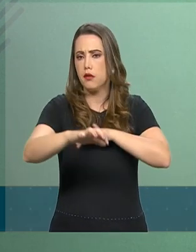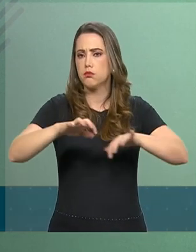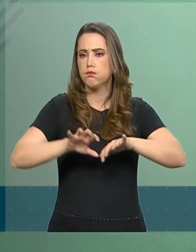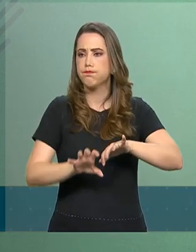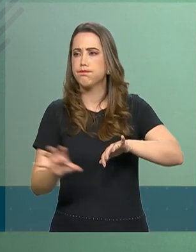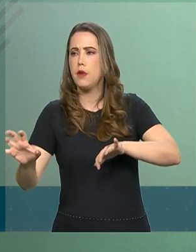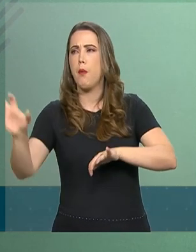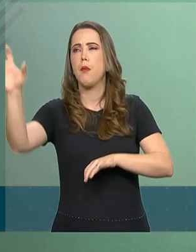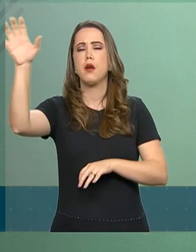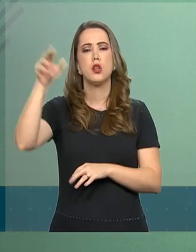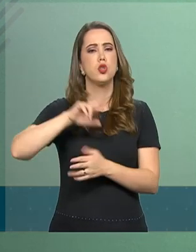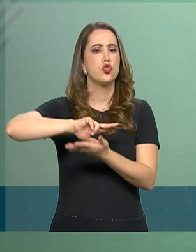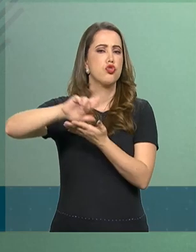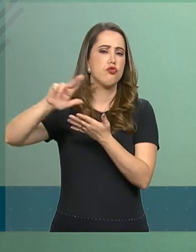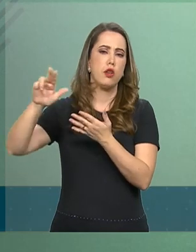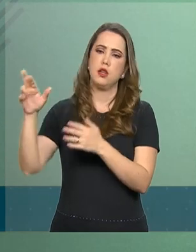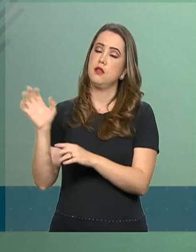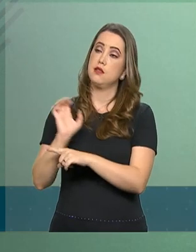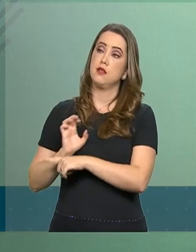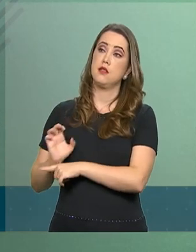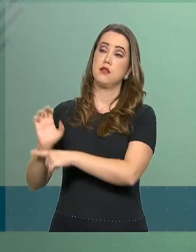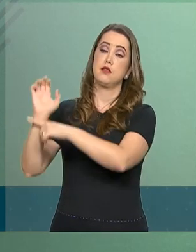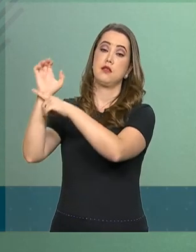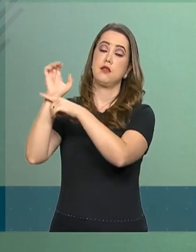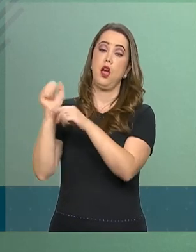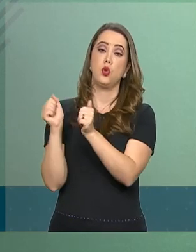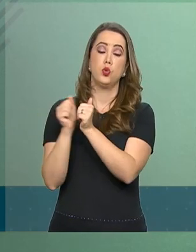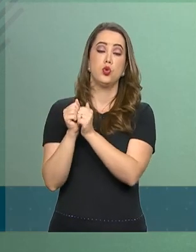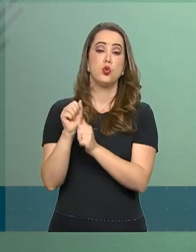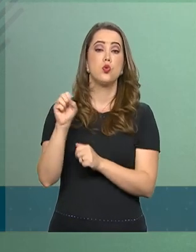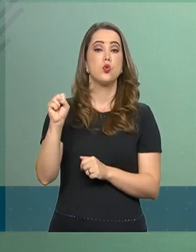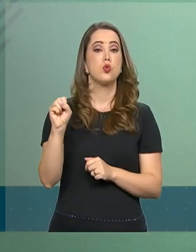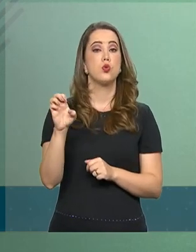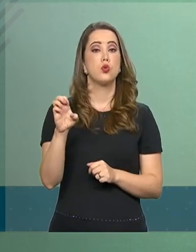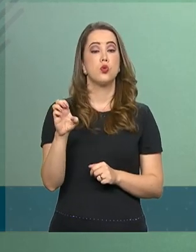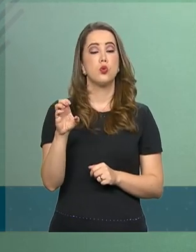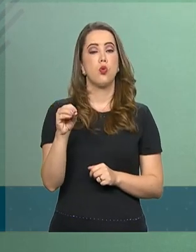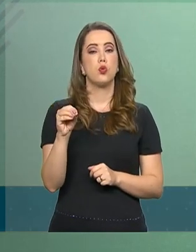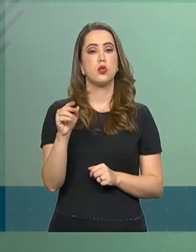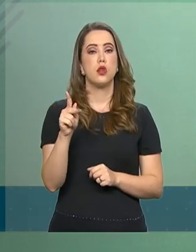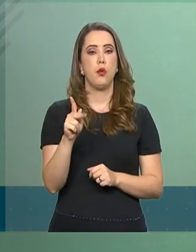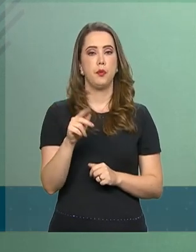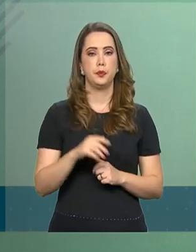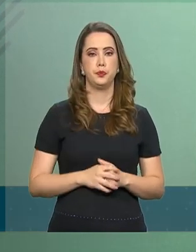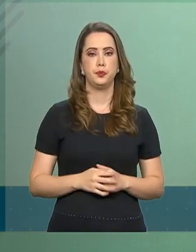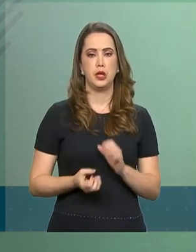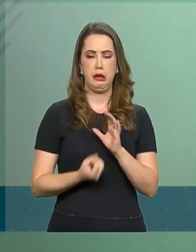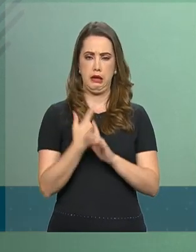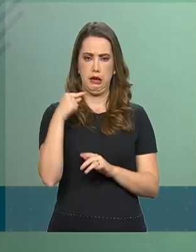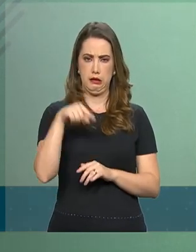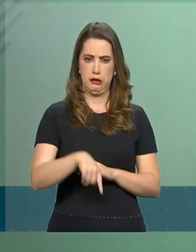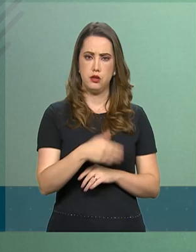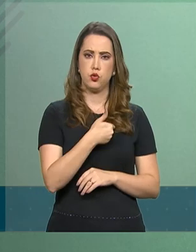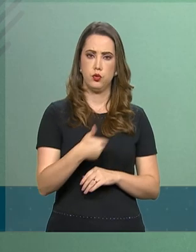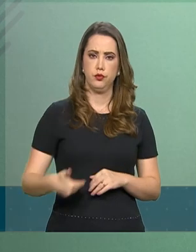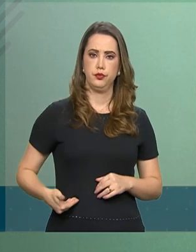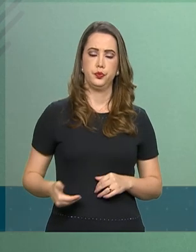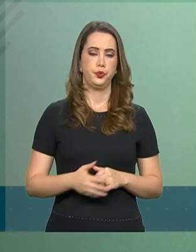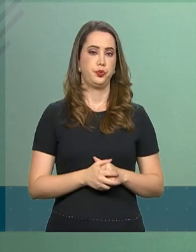secretaria de operações integradas seop criada na atual gestão a